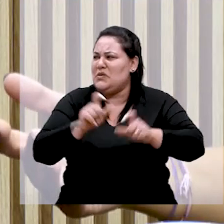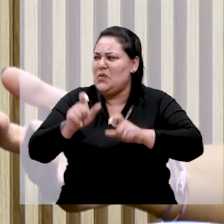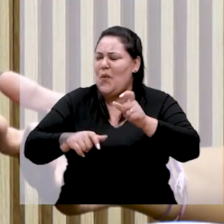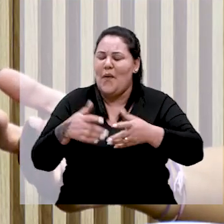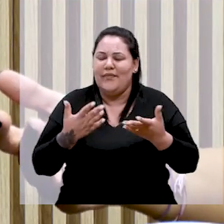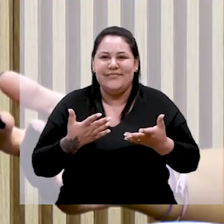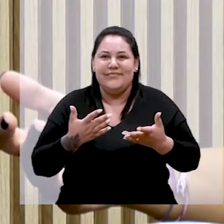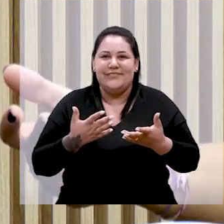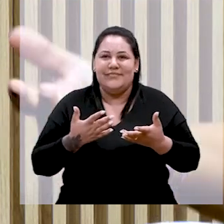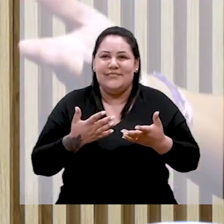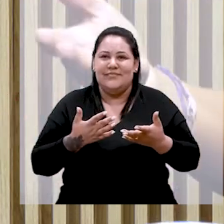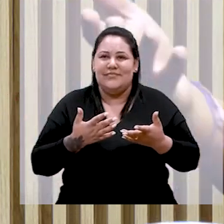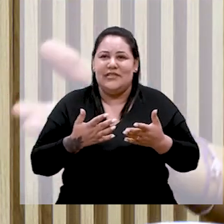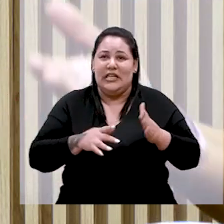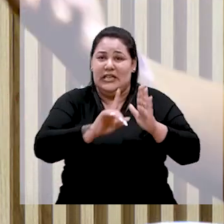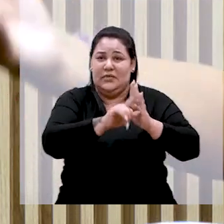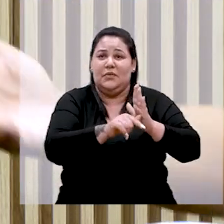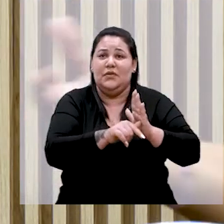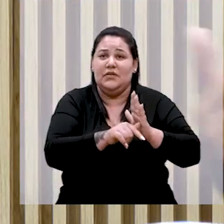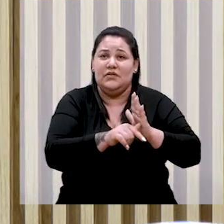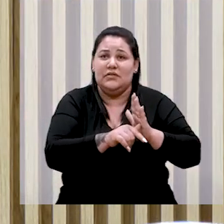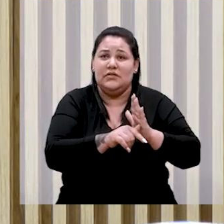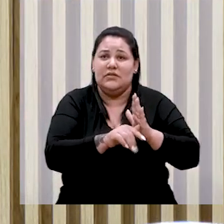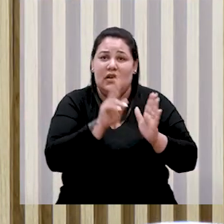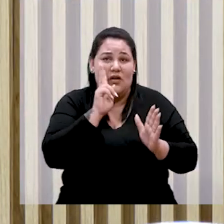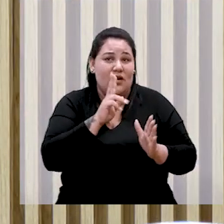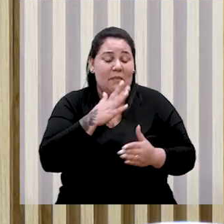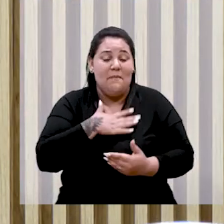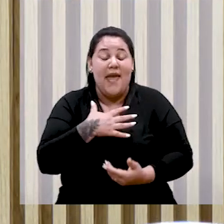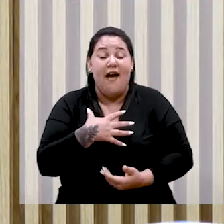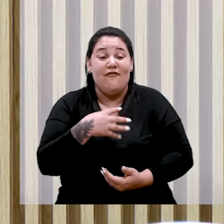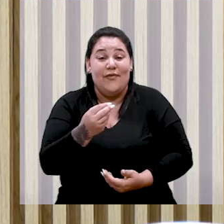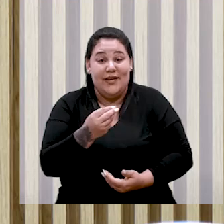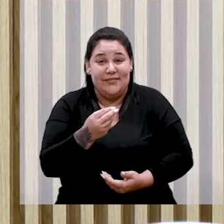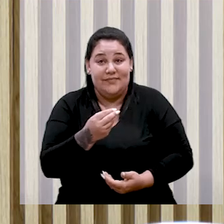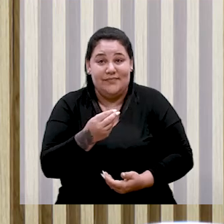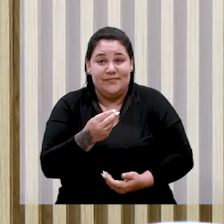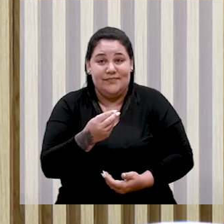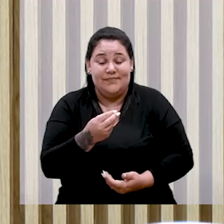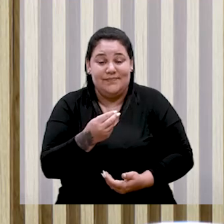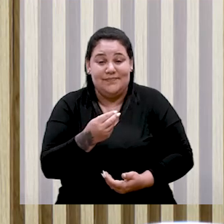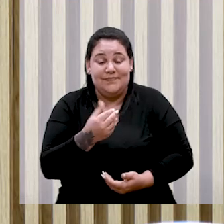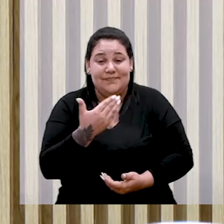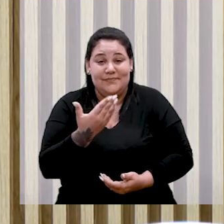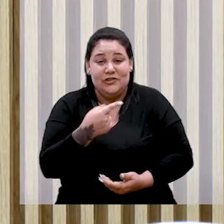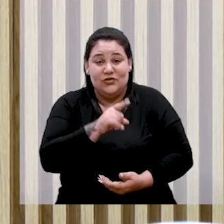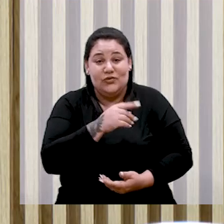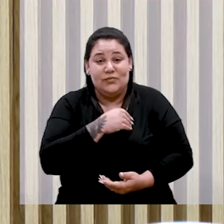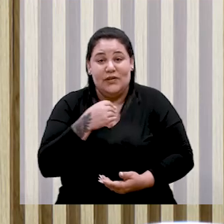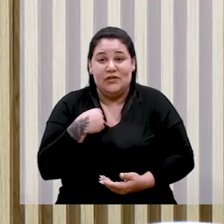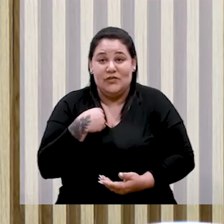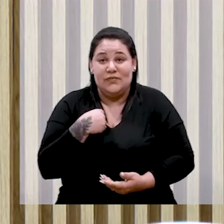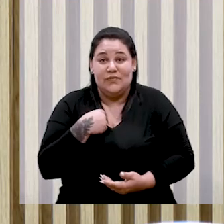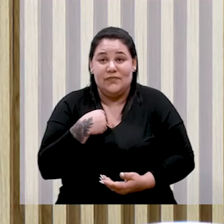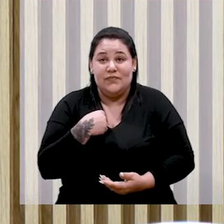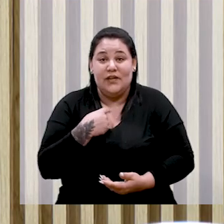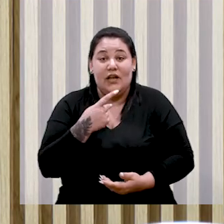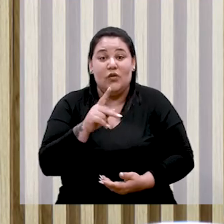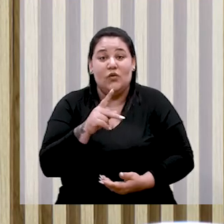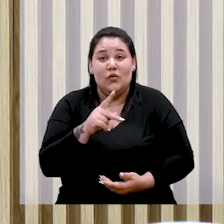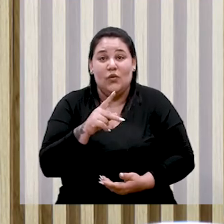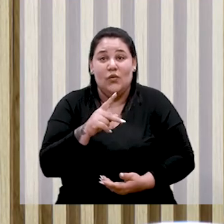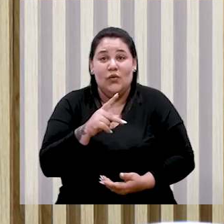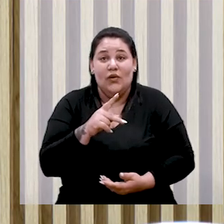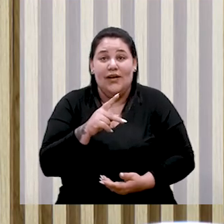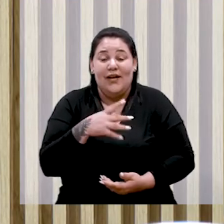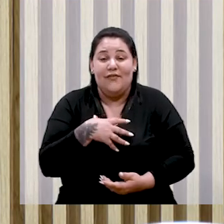onde elas estão, né? E depois mudou, né? E aí ele disse depois: olha, minha filha foi. Nós fomos à médica e a médica disse: olha,